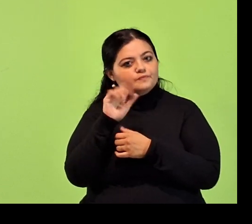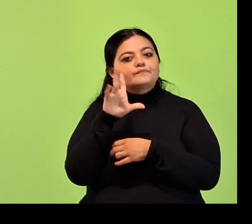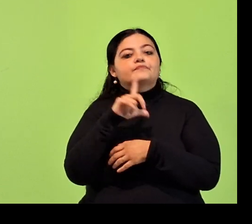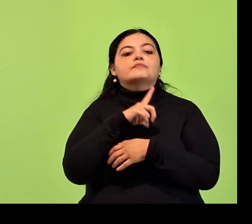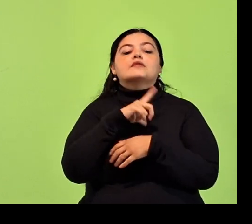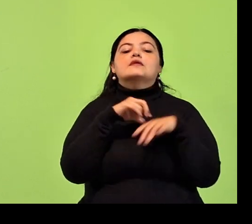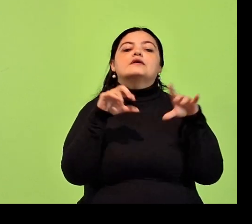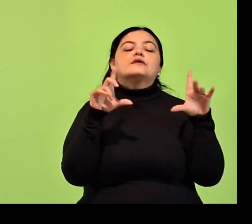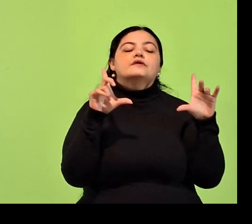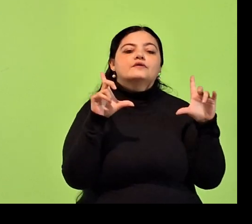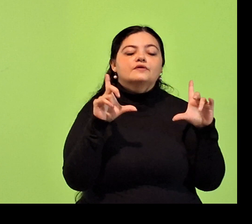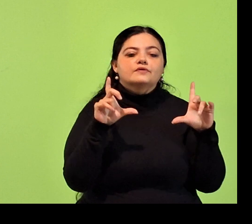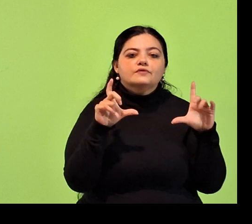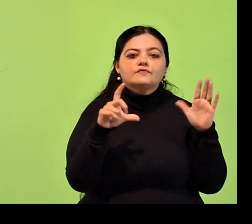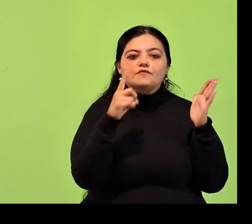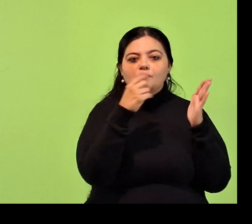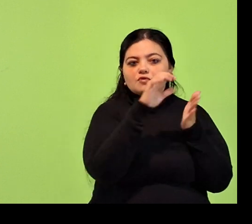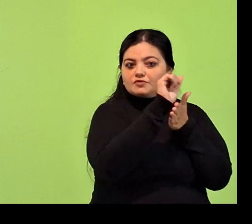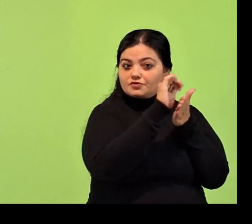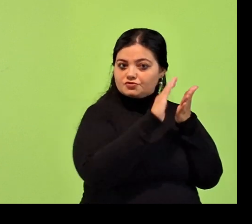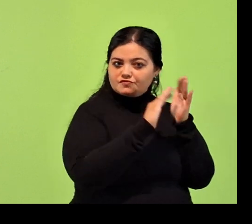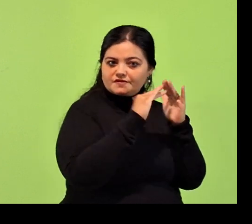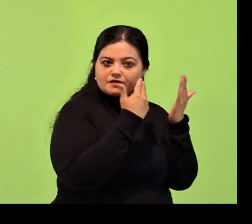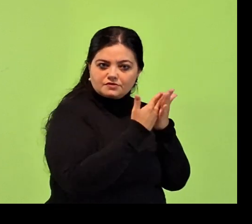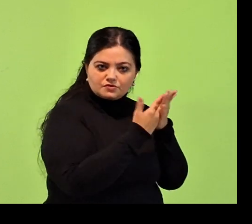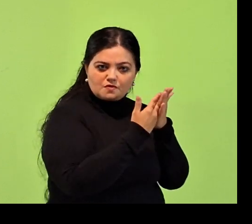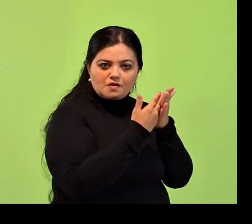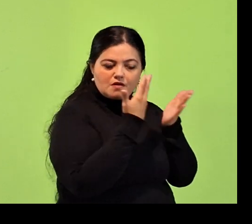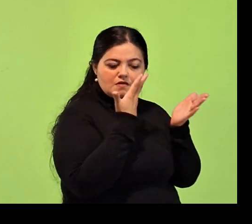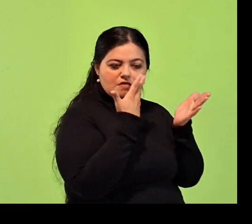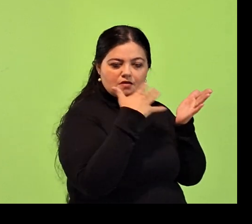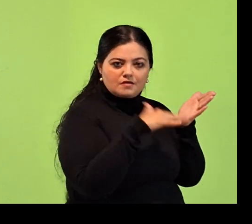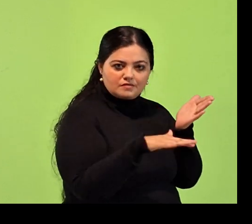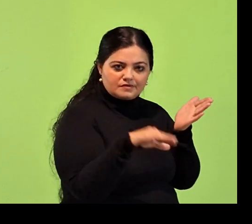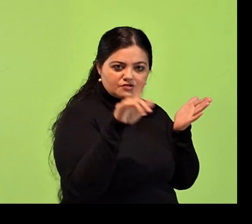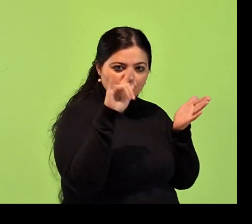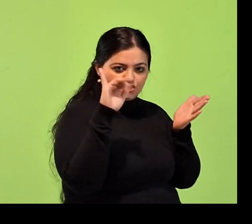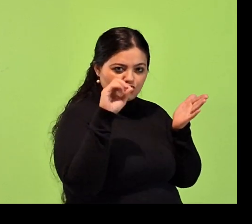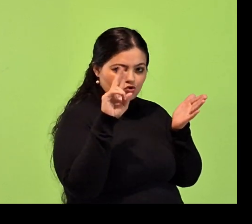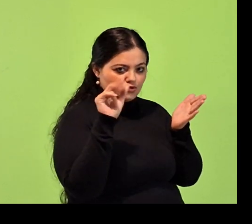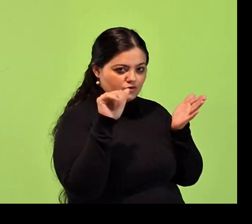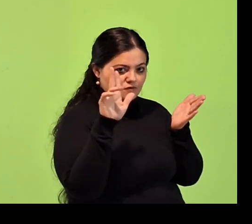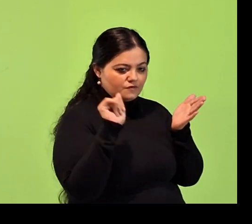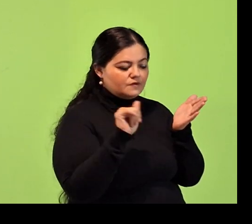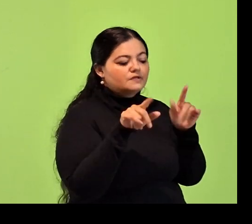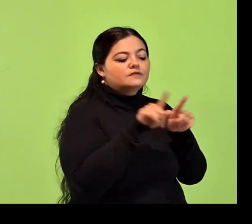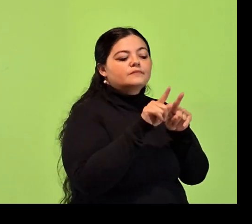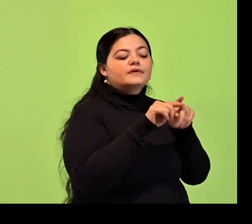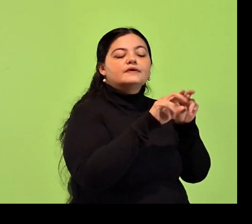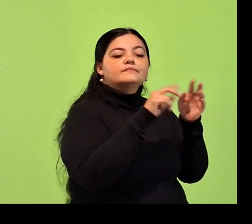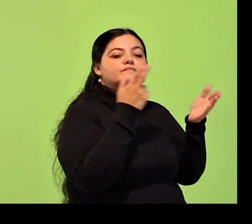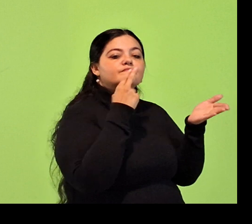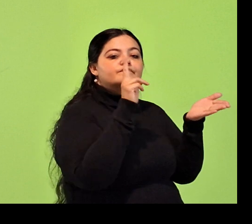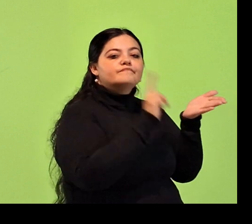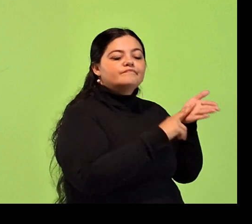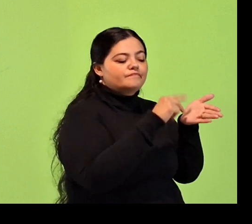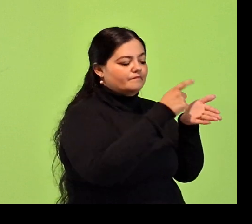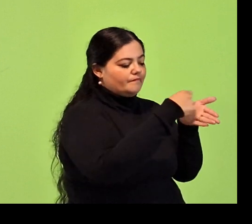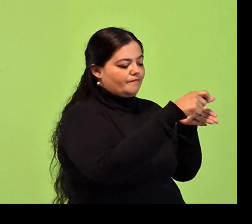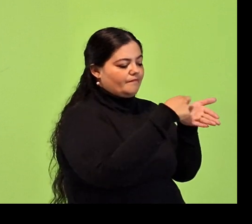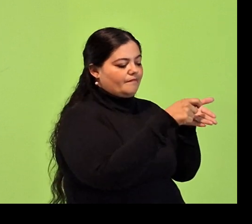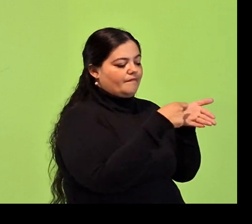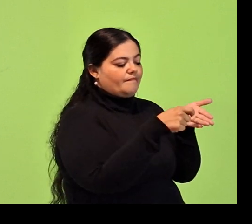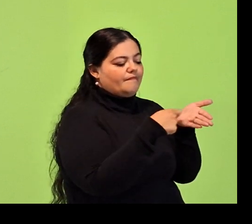tem uma atividade escolar da menina, um desenho com uma carta escrita, e logo do lado